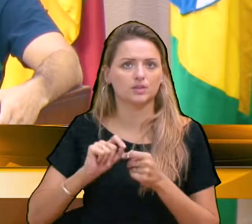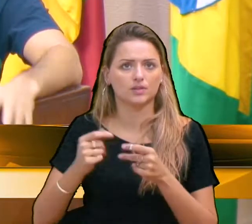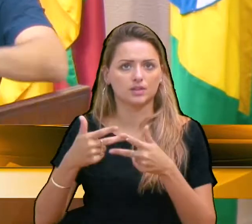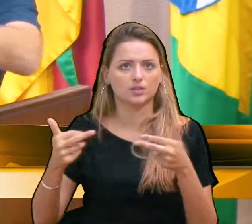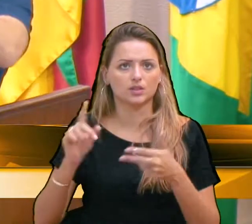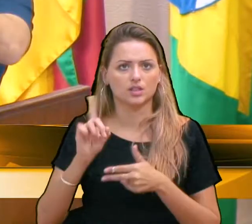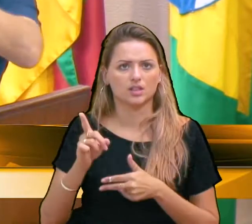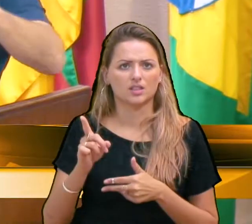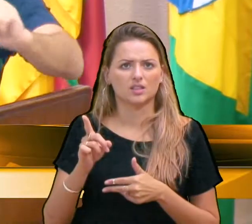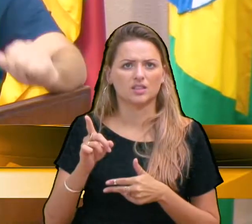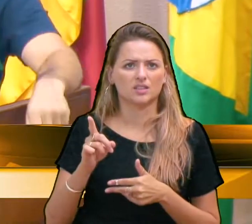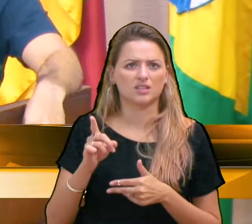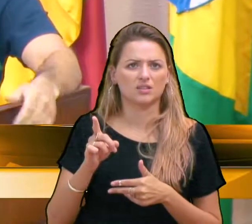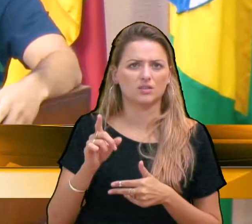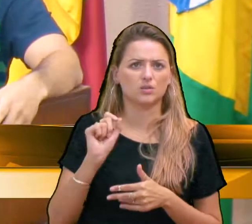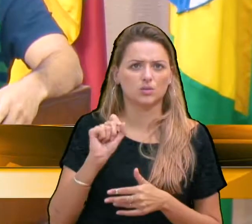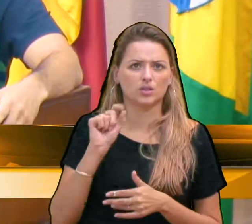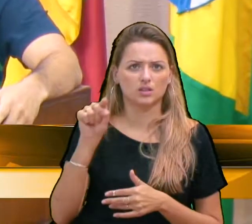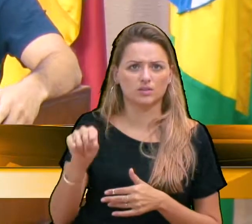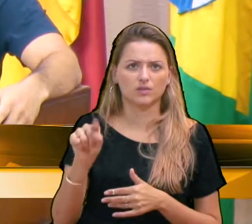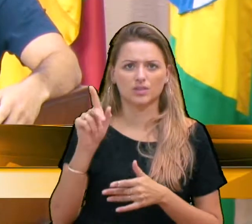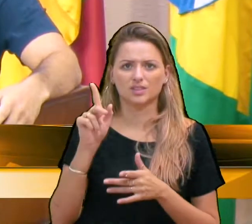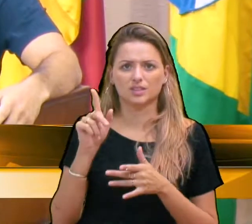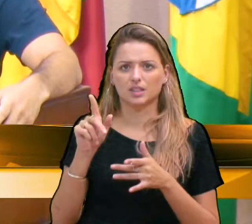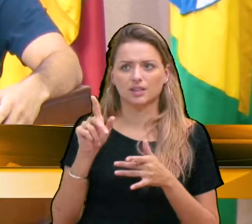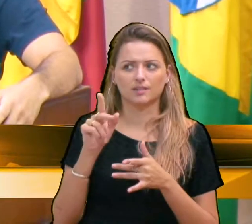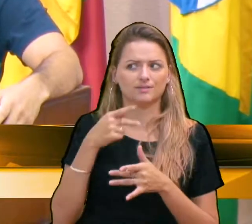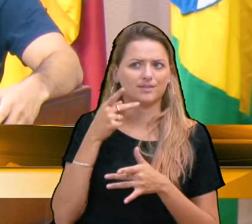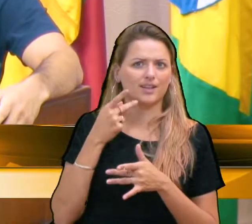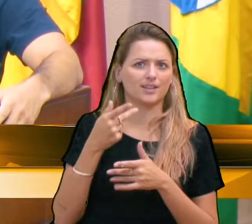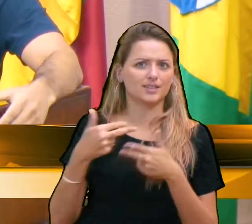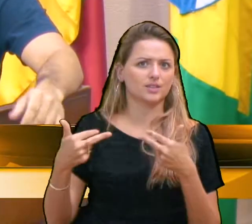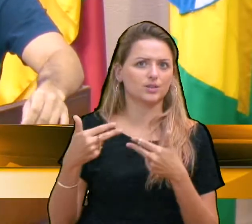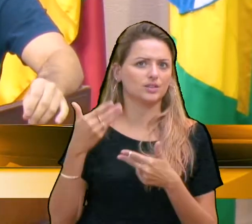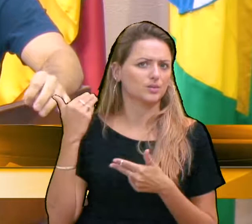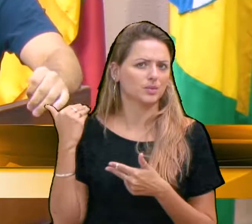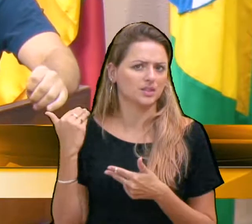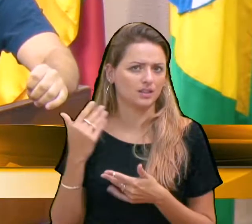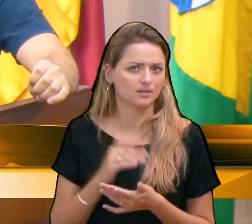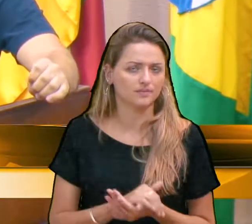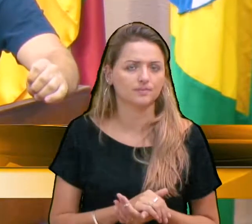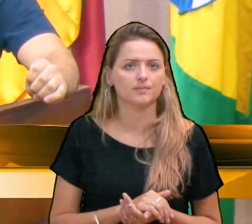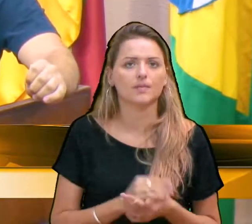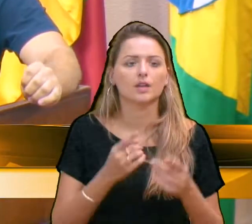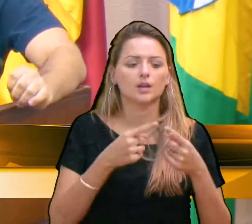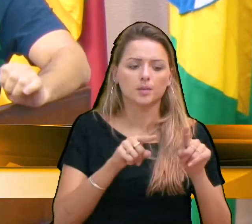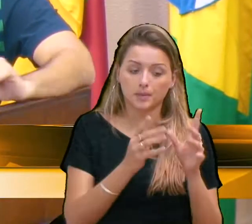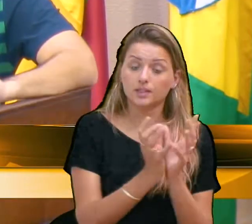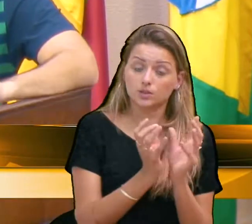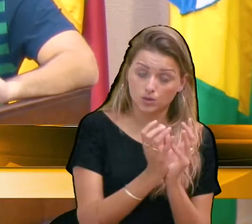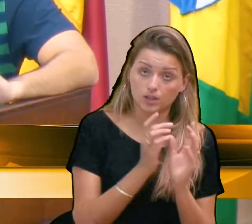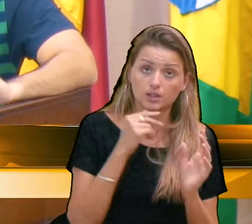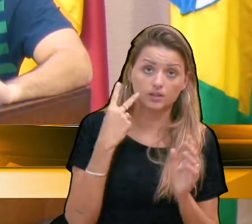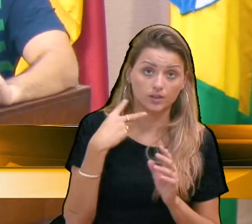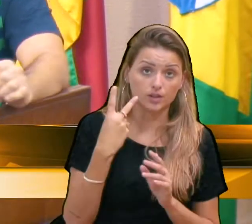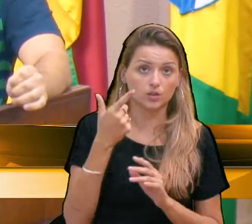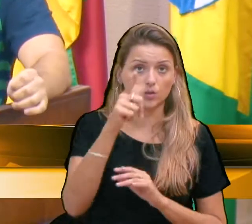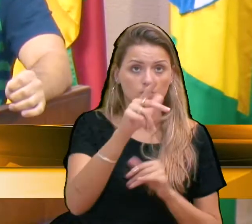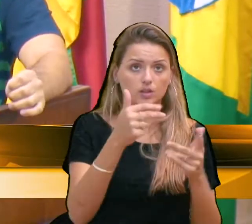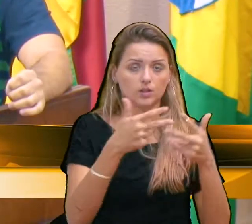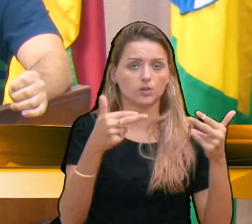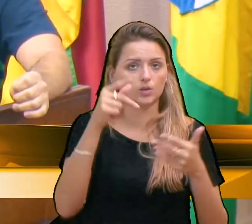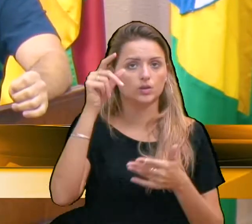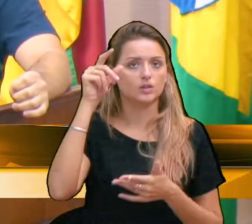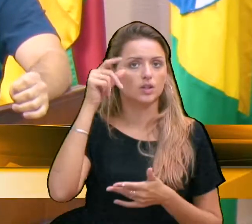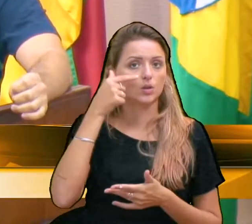ganhar os méritos daquele chapéu velho que o senhor se recorreu, né? Mas, colegas vereadores, e já que o vereador Frisso estava falando